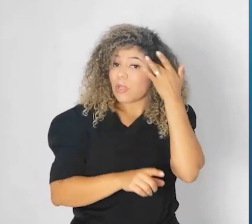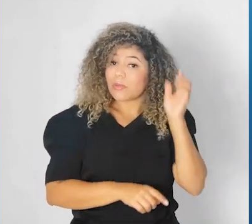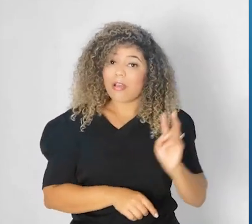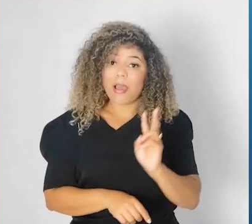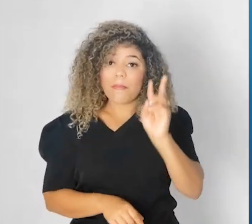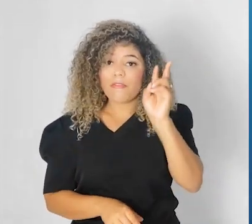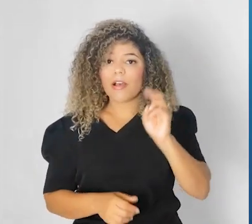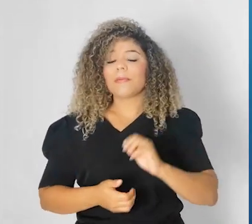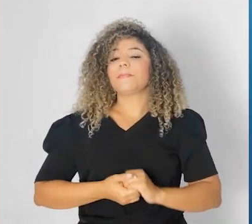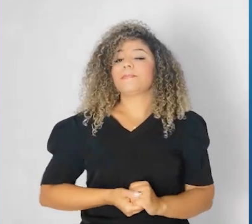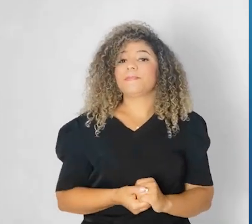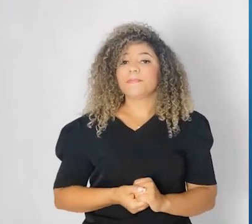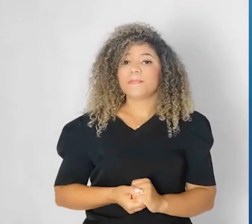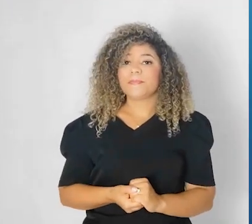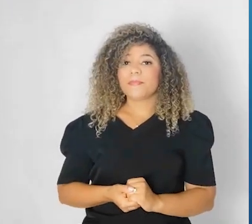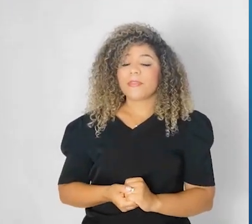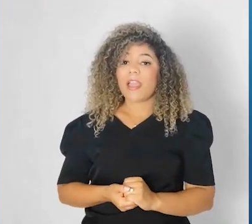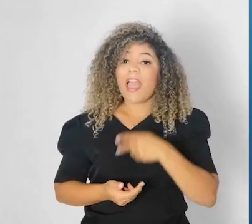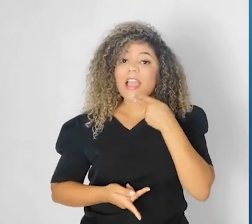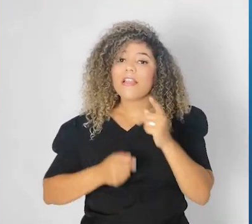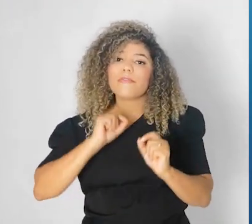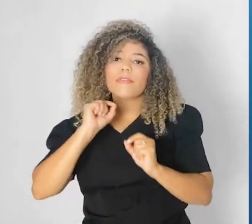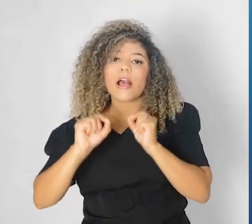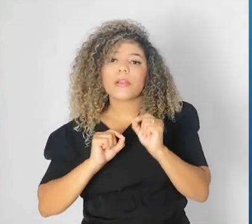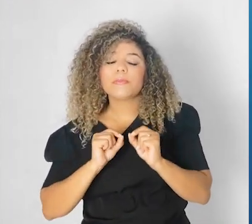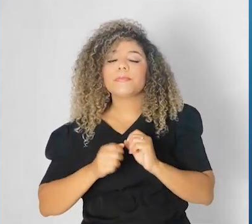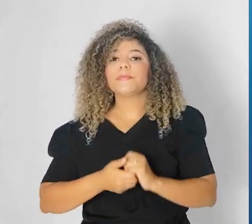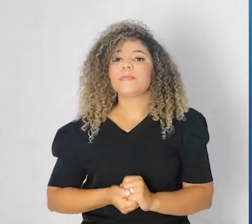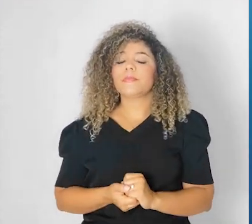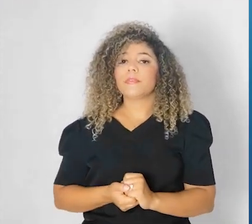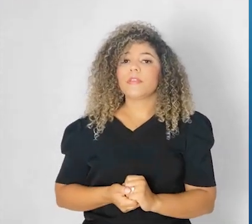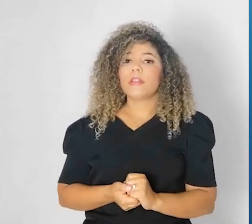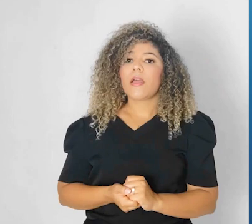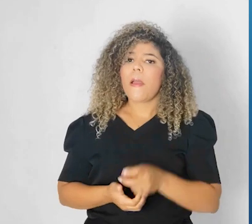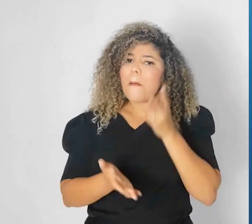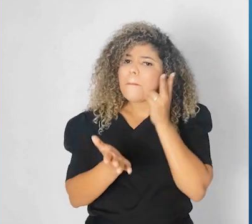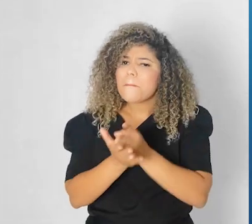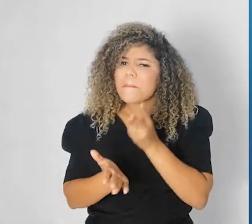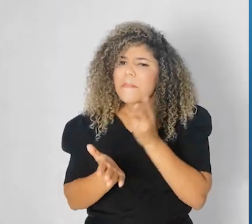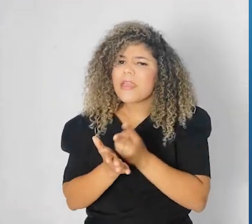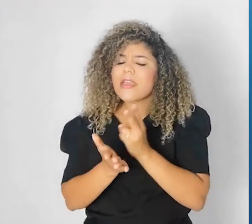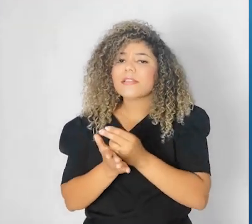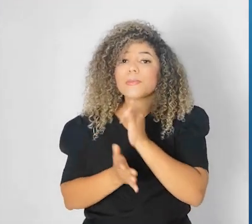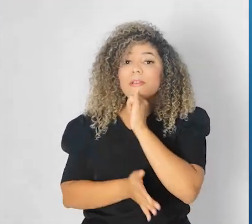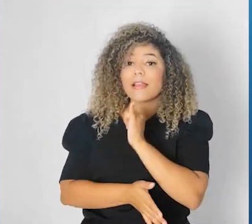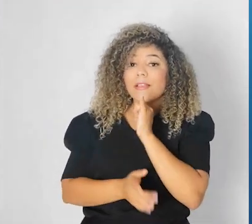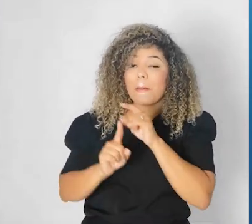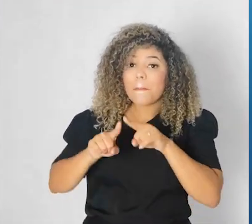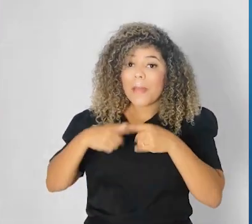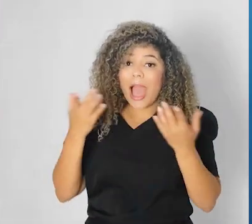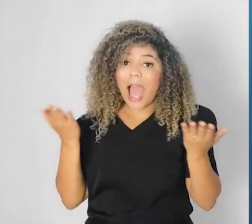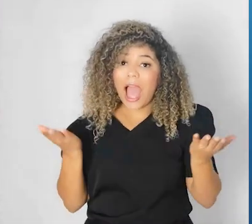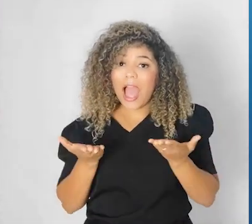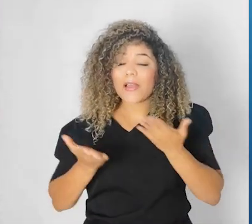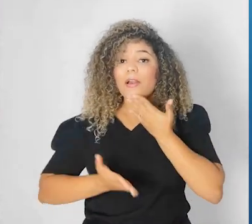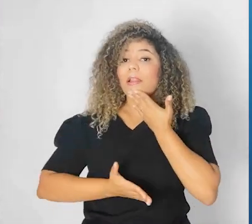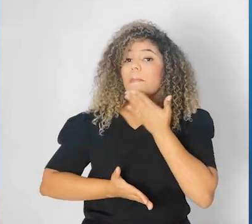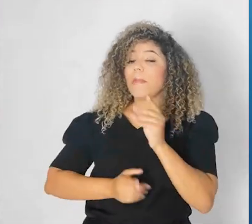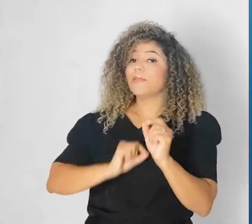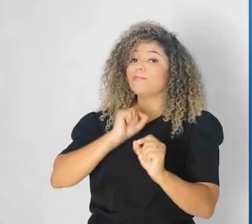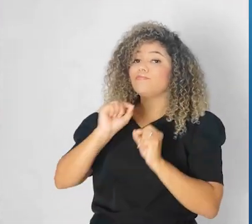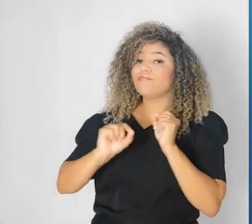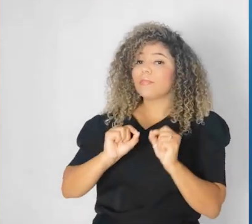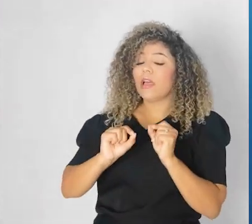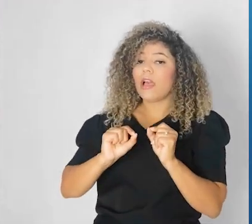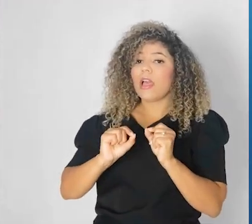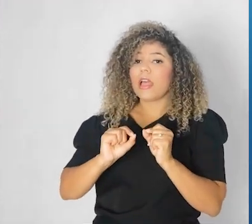E aqui ele fala o quê? É o nosso mesmo exemplo, só que agora ele pede o seguinte, ó, considerando